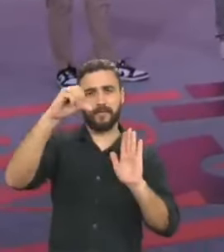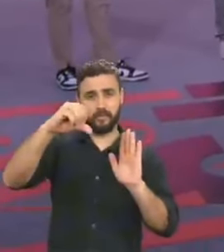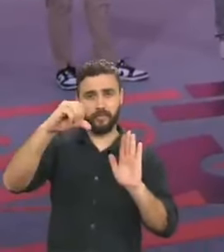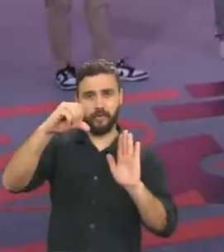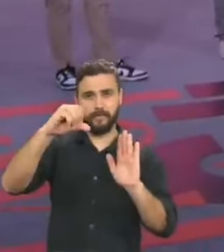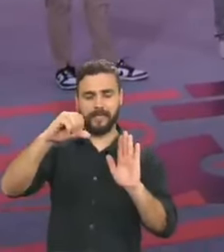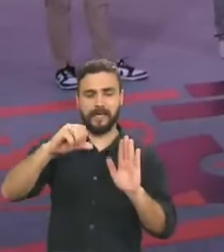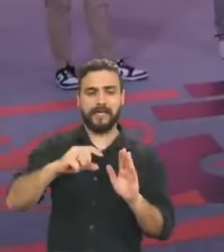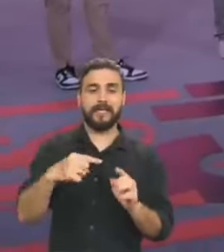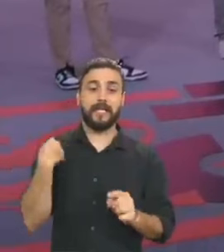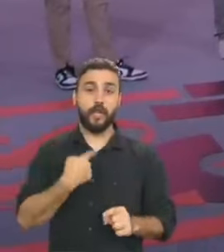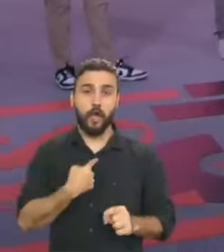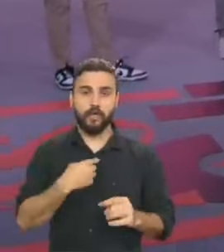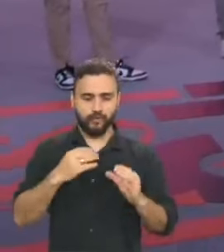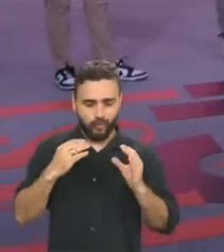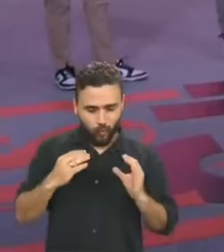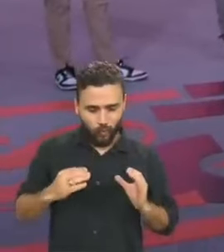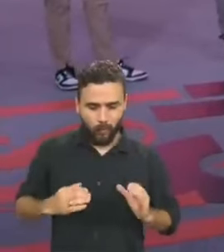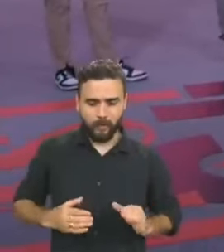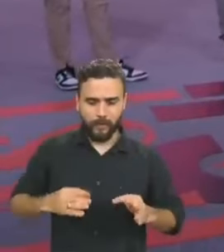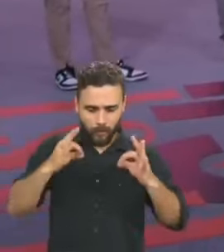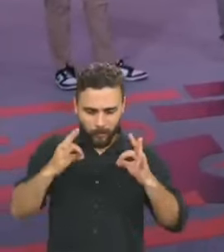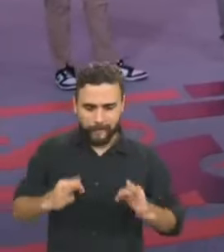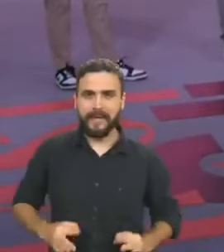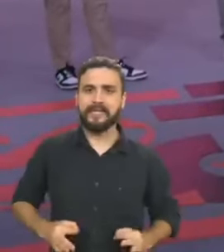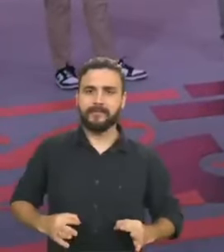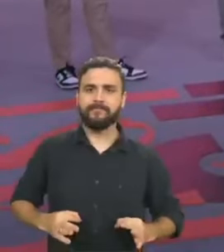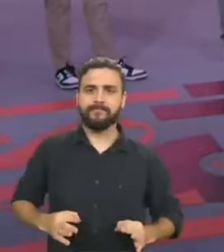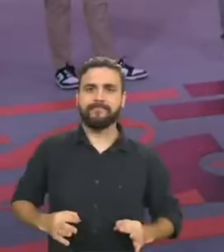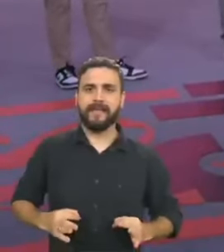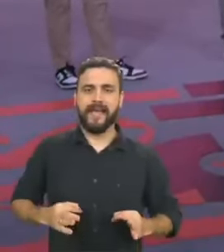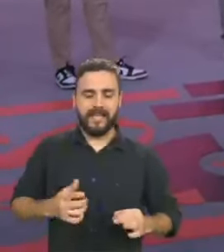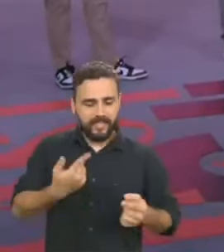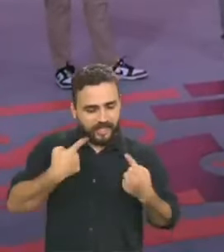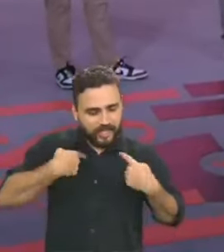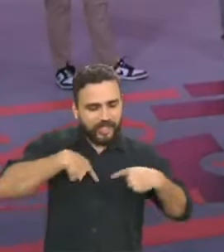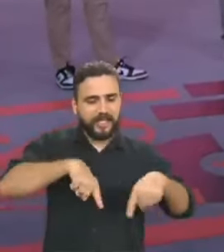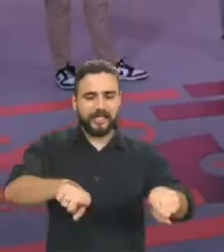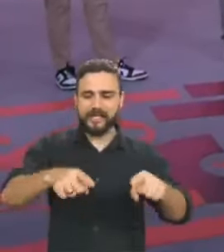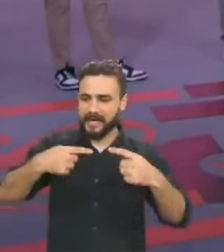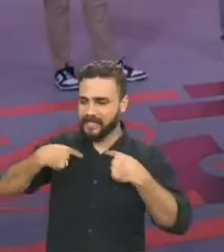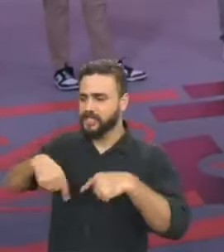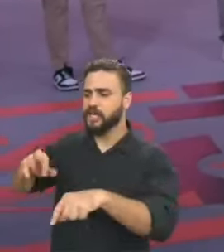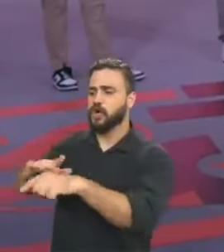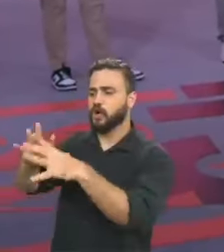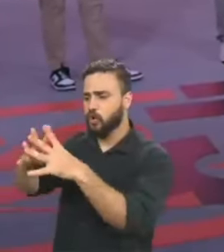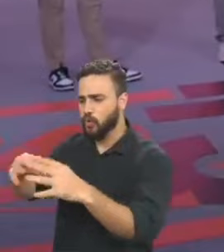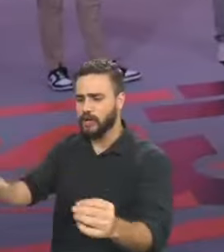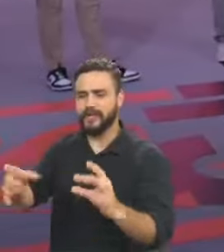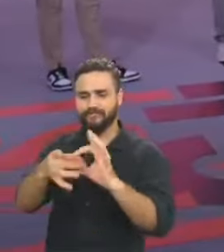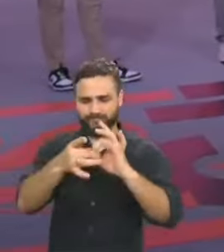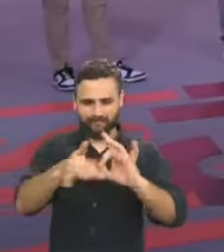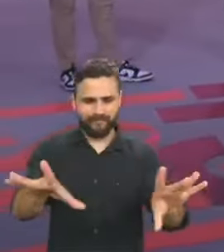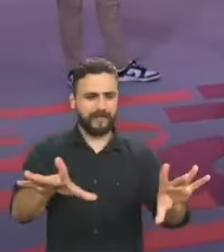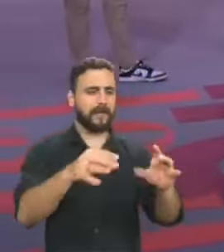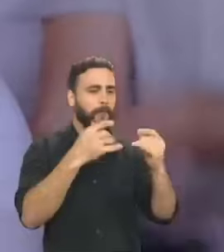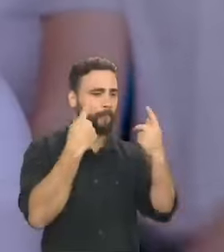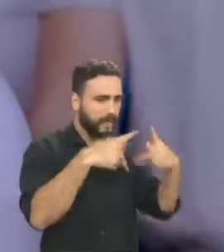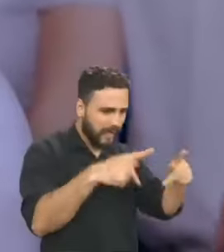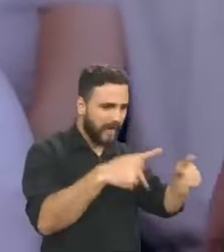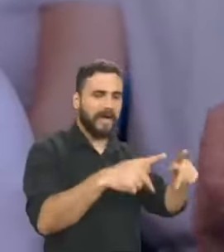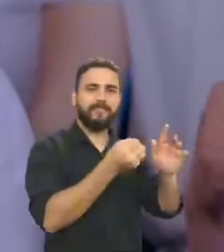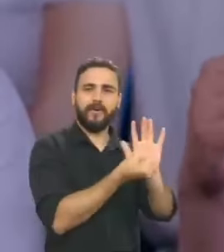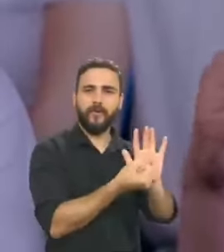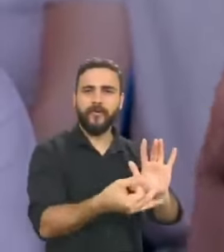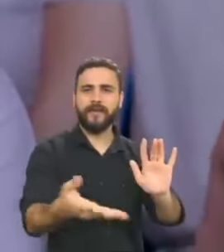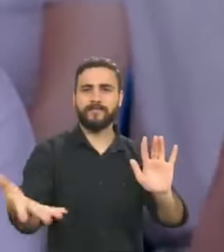de como devemos fazer missões. Ele percorria, ele curava, ele pregava, e